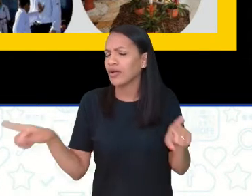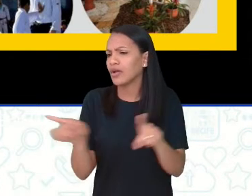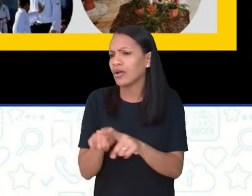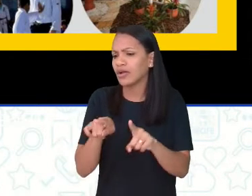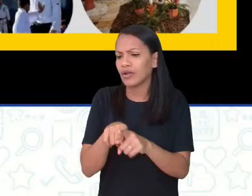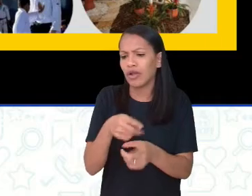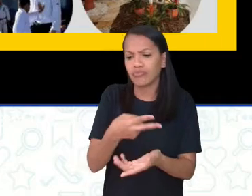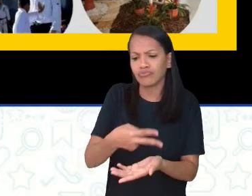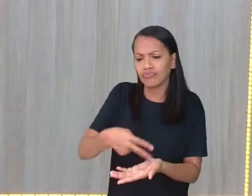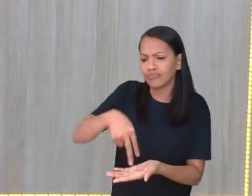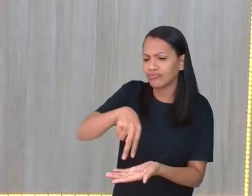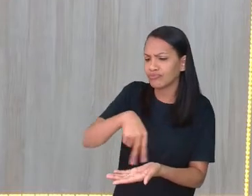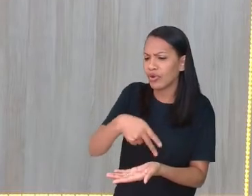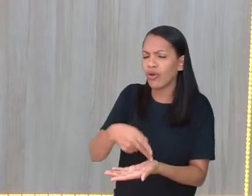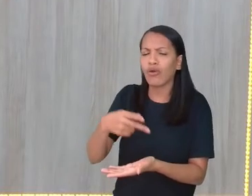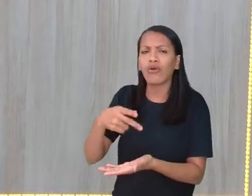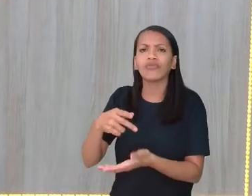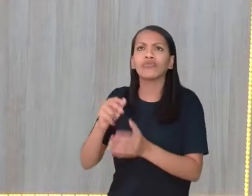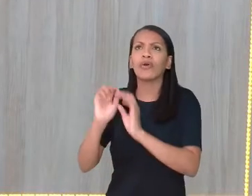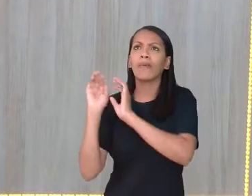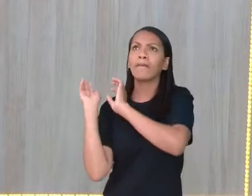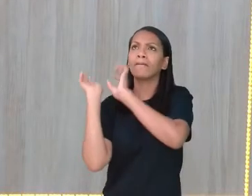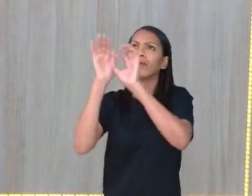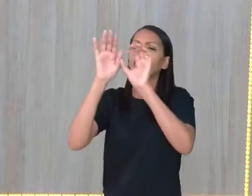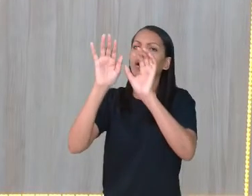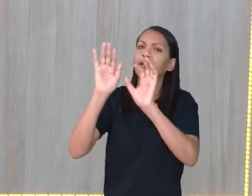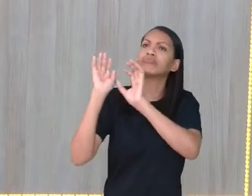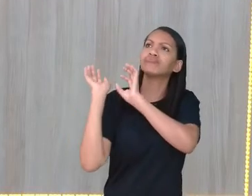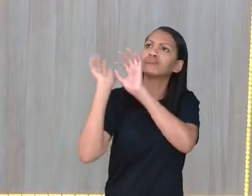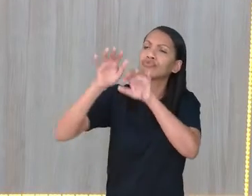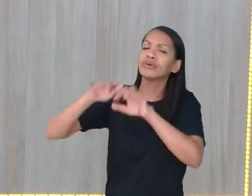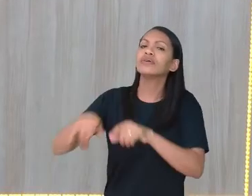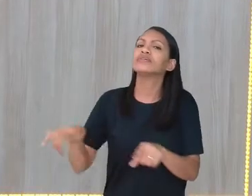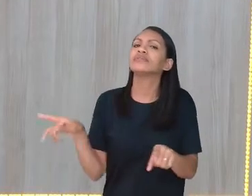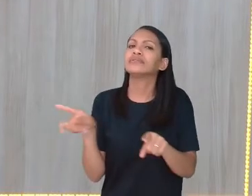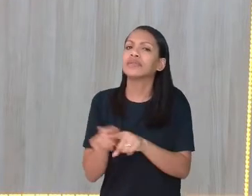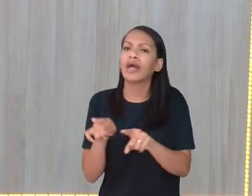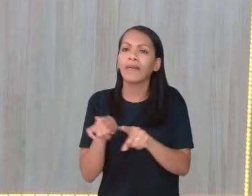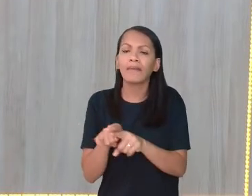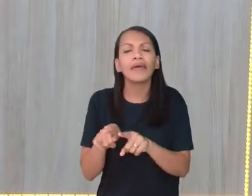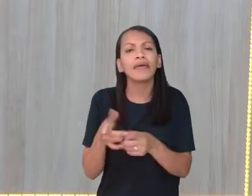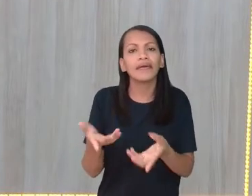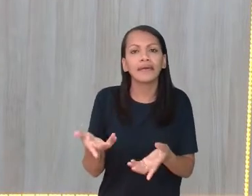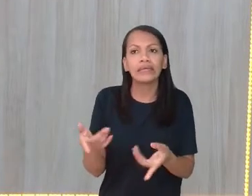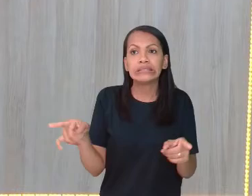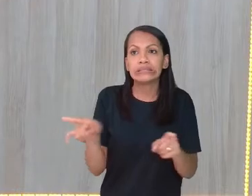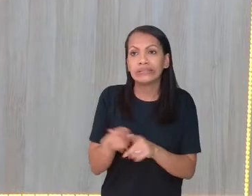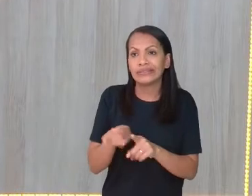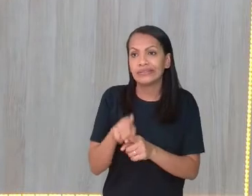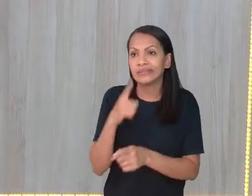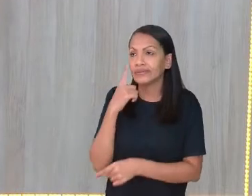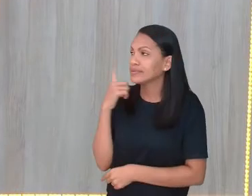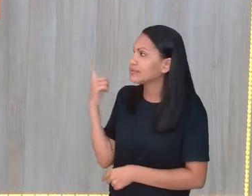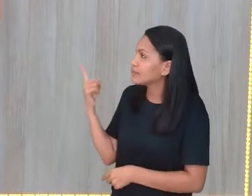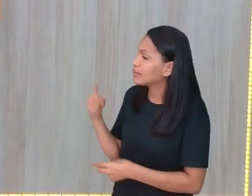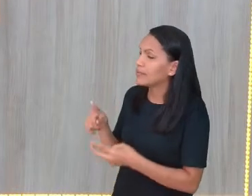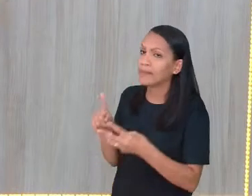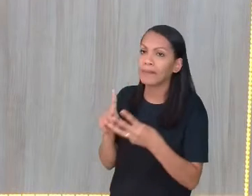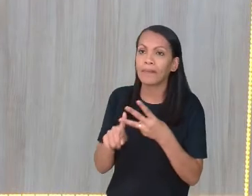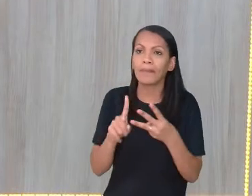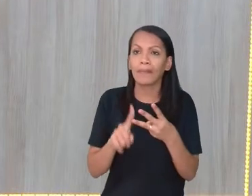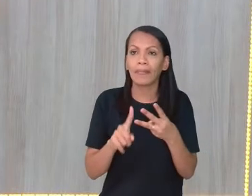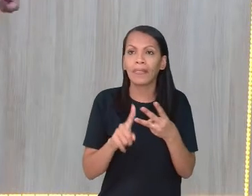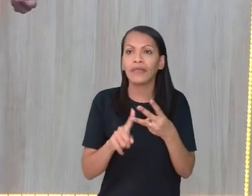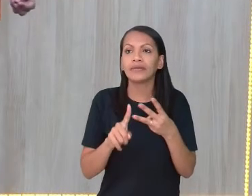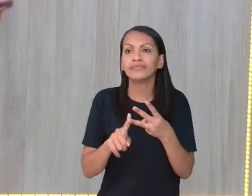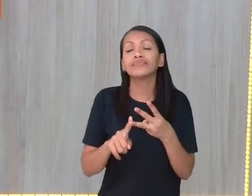tem balé, tem, enfim, um bocado de coisa lá que vocês podem acessar, tá bom? O Esporte na Cidade, que é um programa da ESEF,